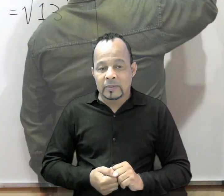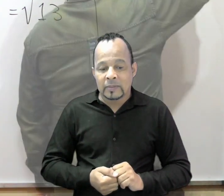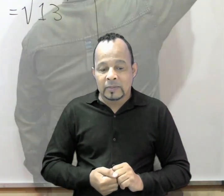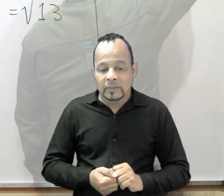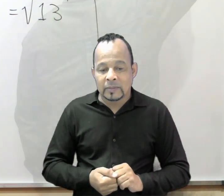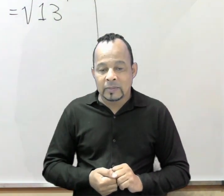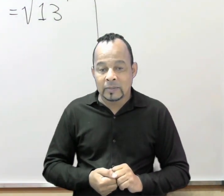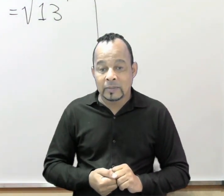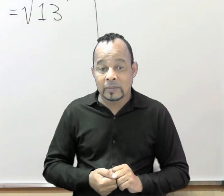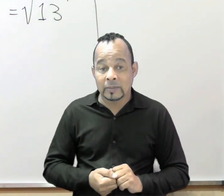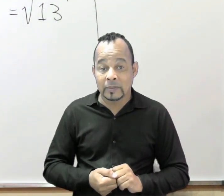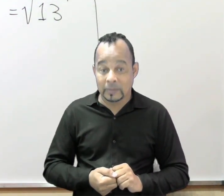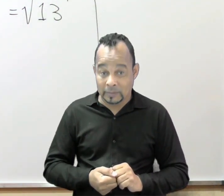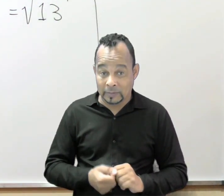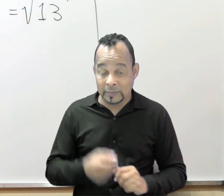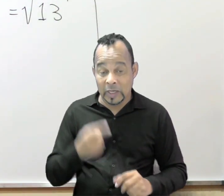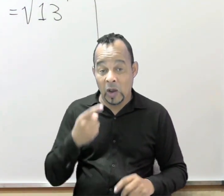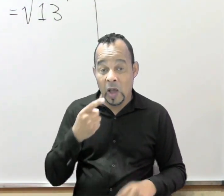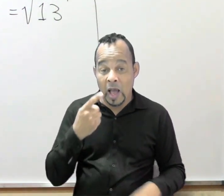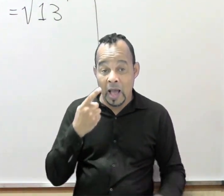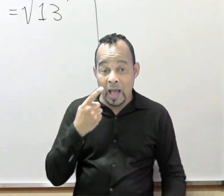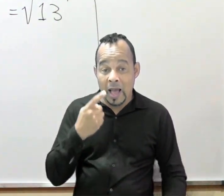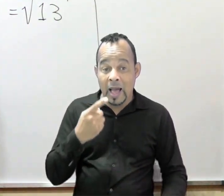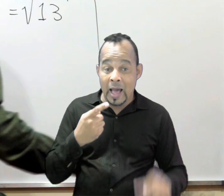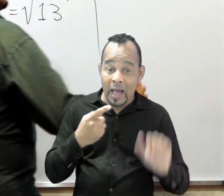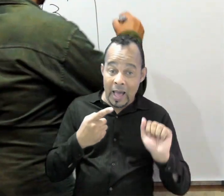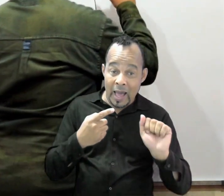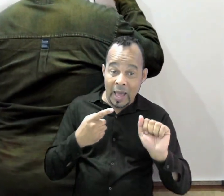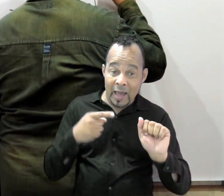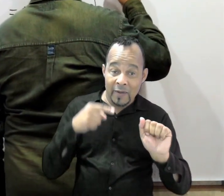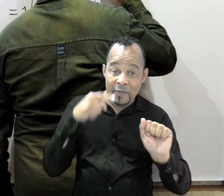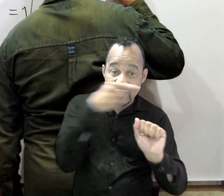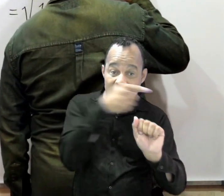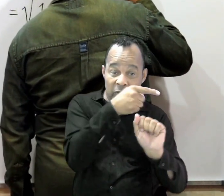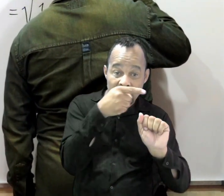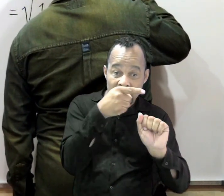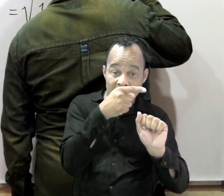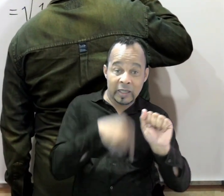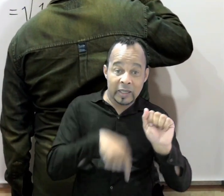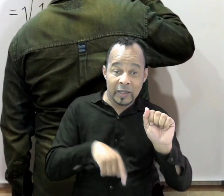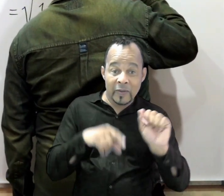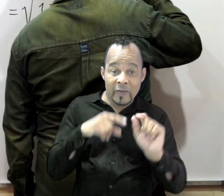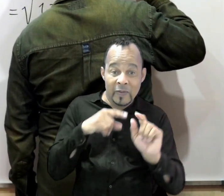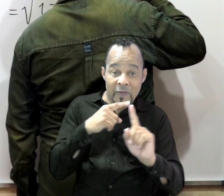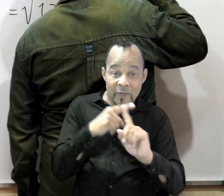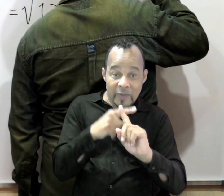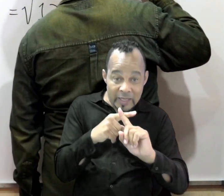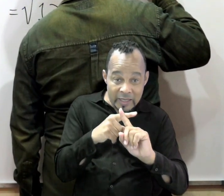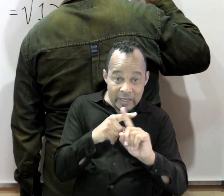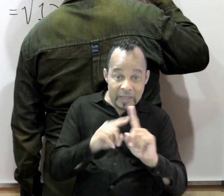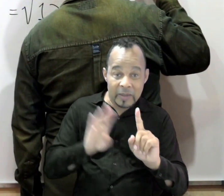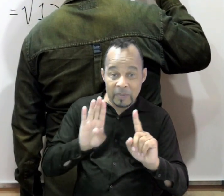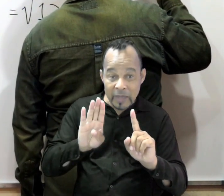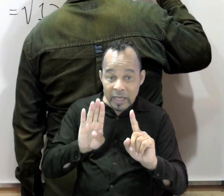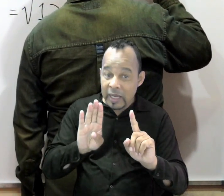7. E o A vetorial B? O A vetorial